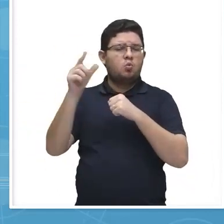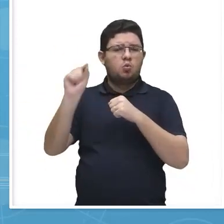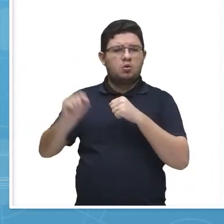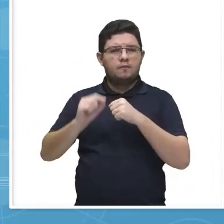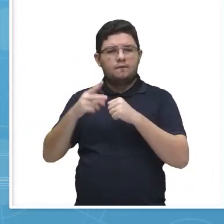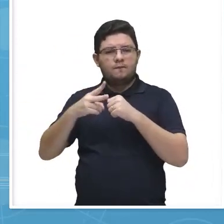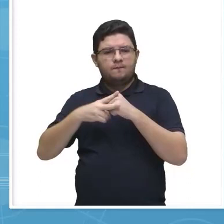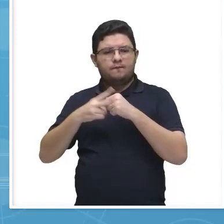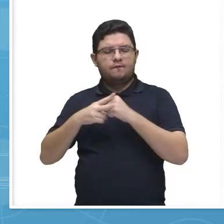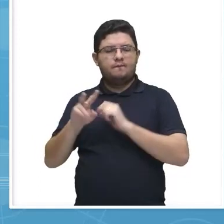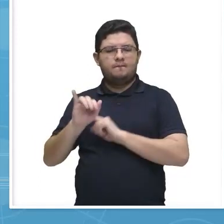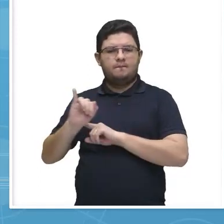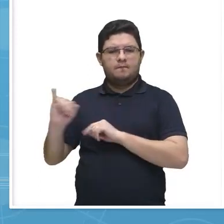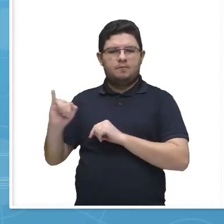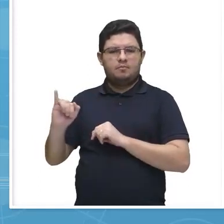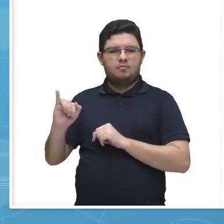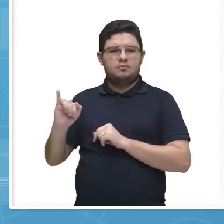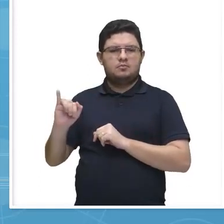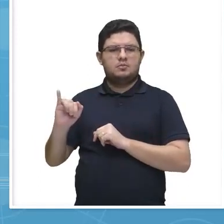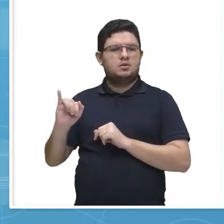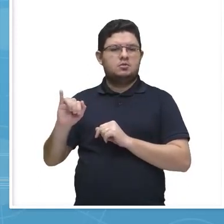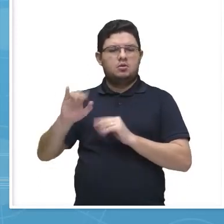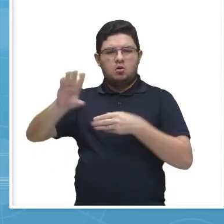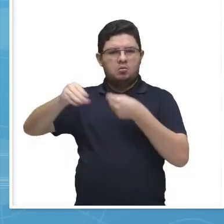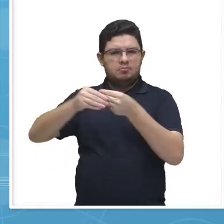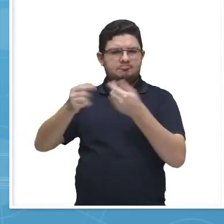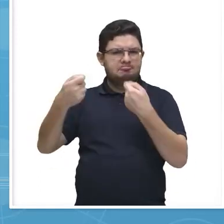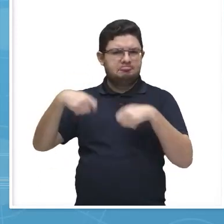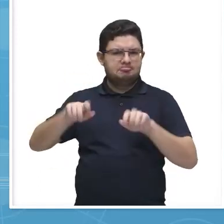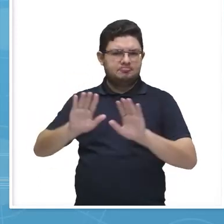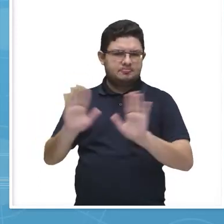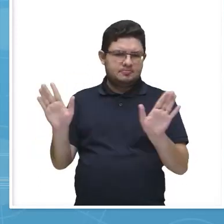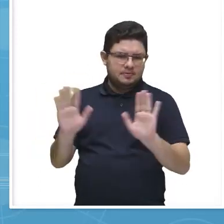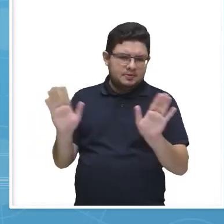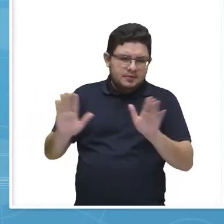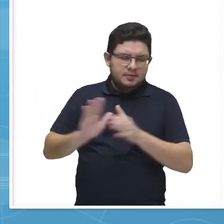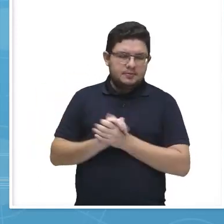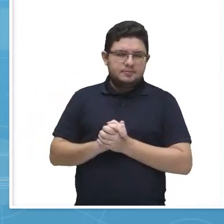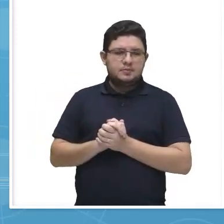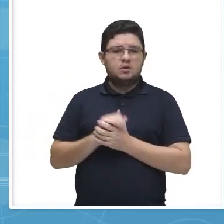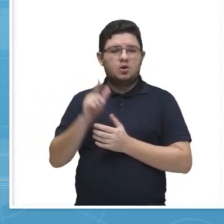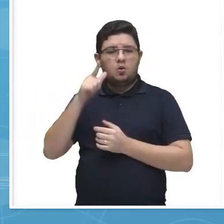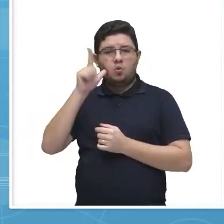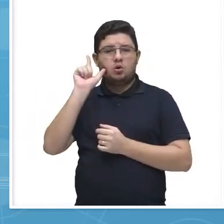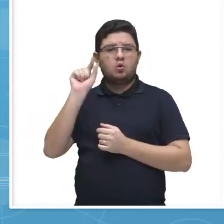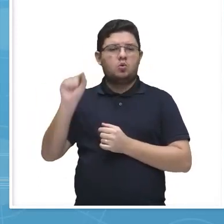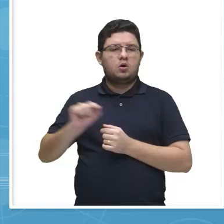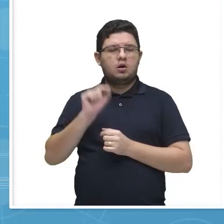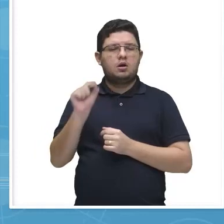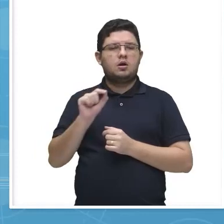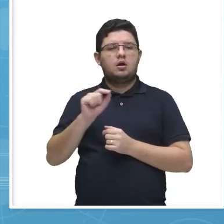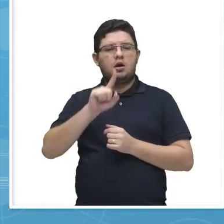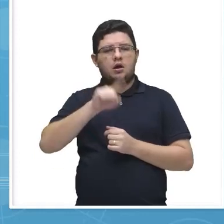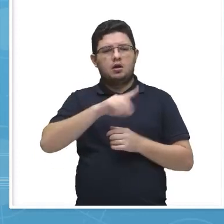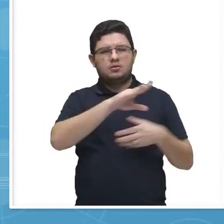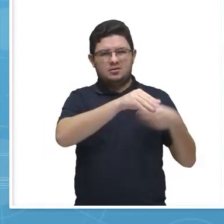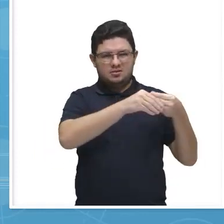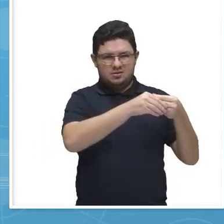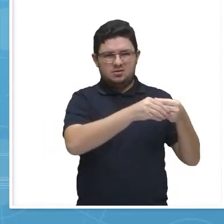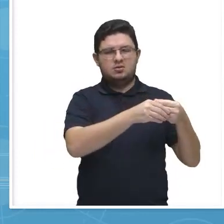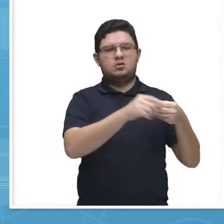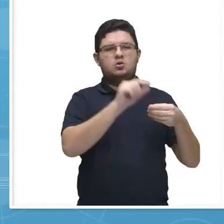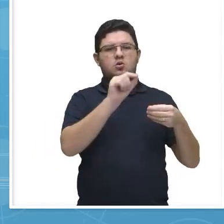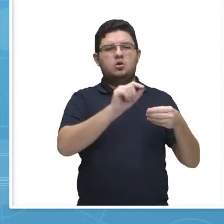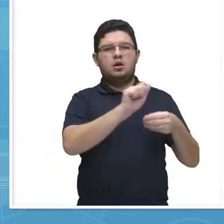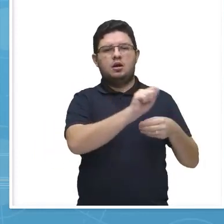verbo intransitivo, não precisa de complemento. E ontem, professora? Ontem é o adjunto adverbial de